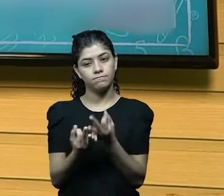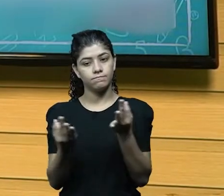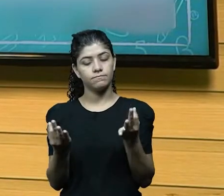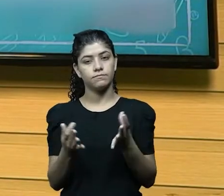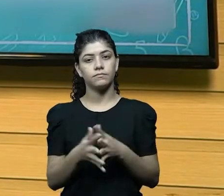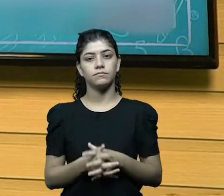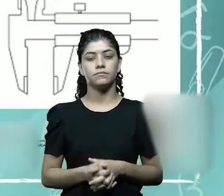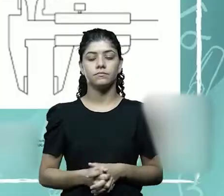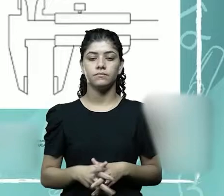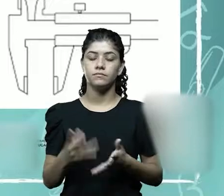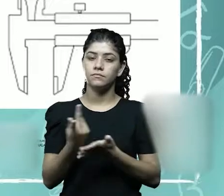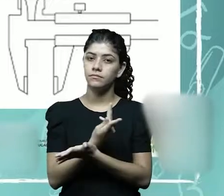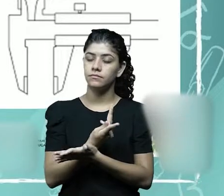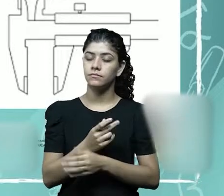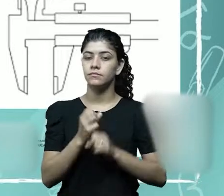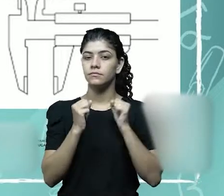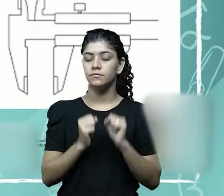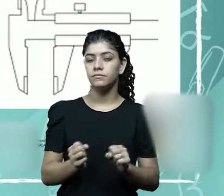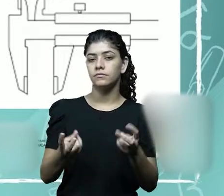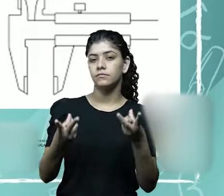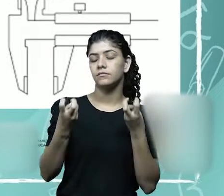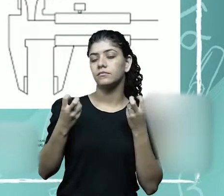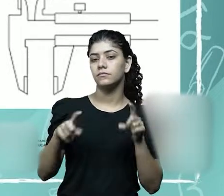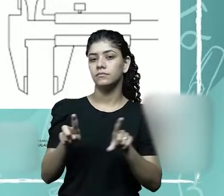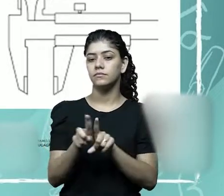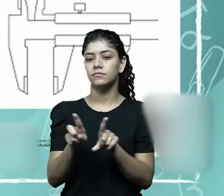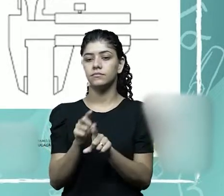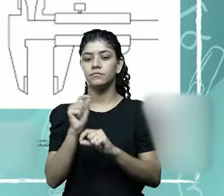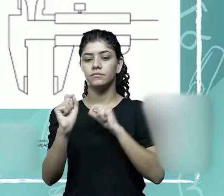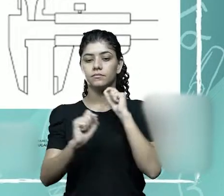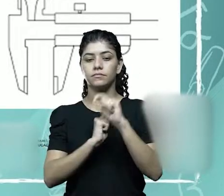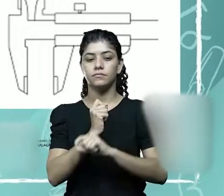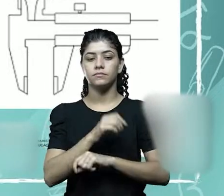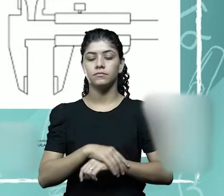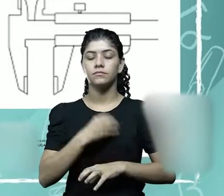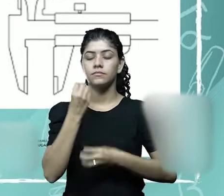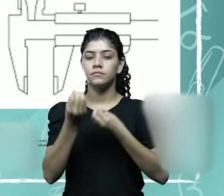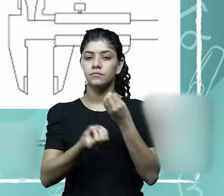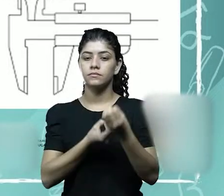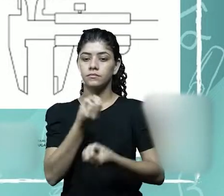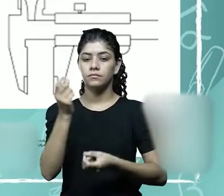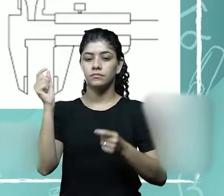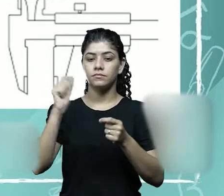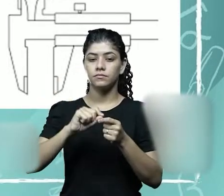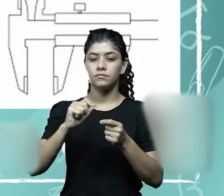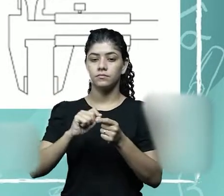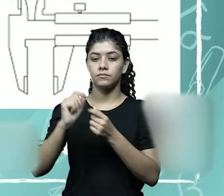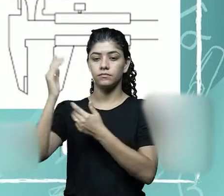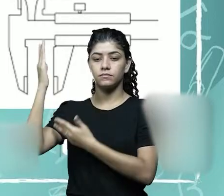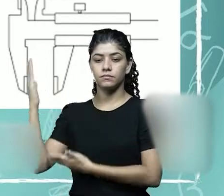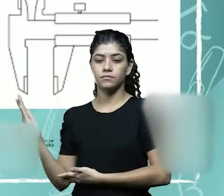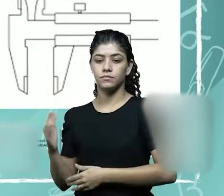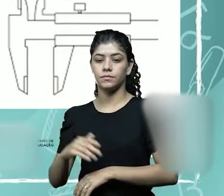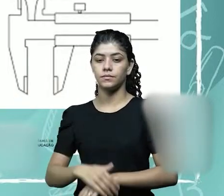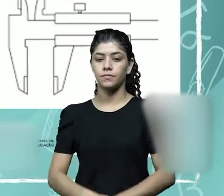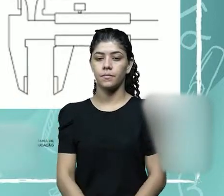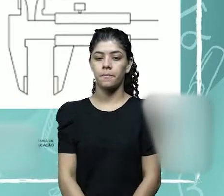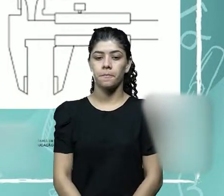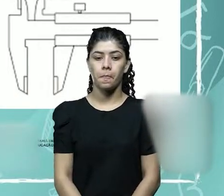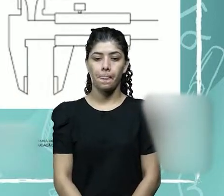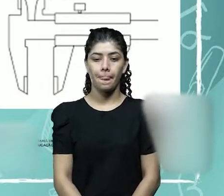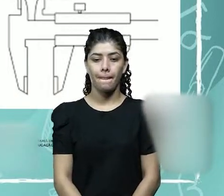usar um paquímetro. Você pode observar também como é feito esta medição neste